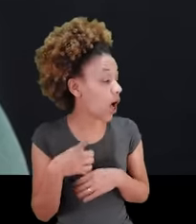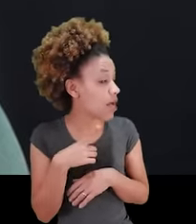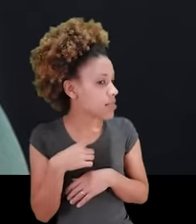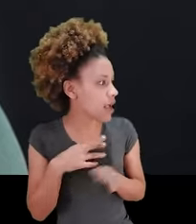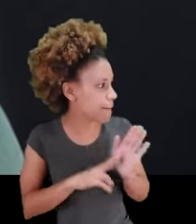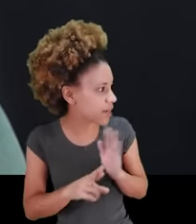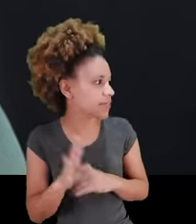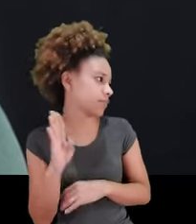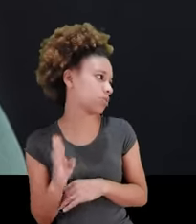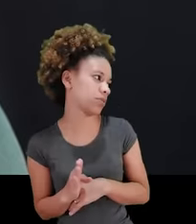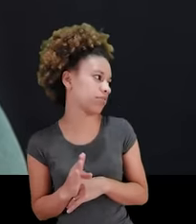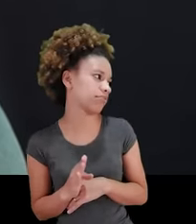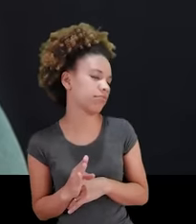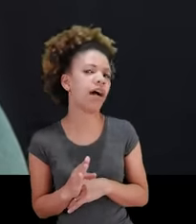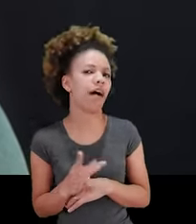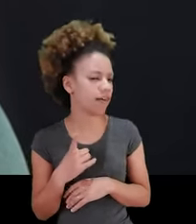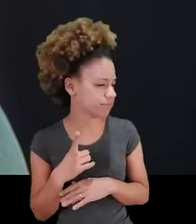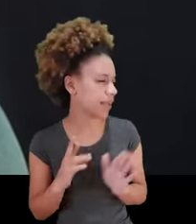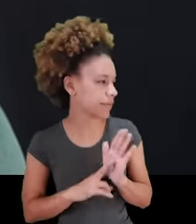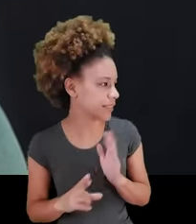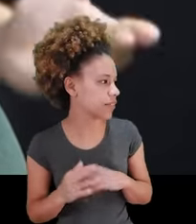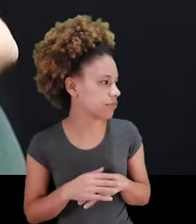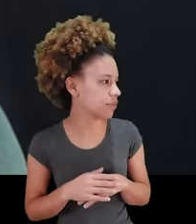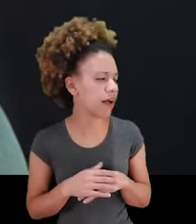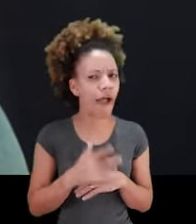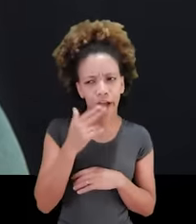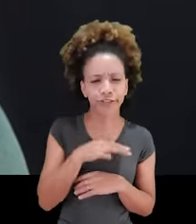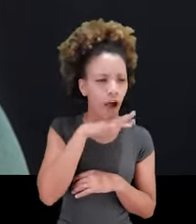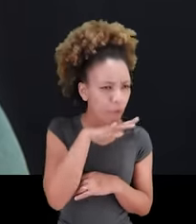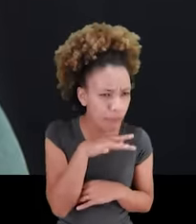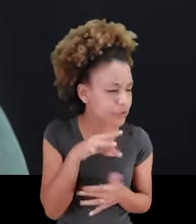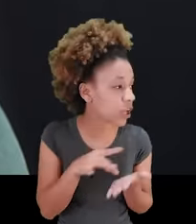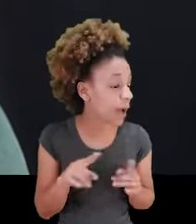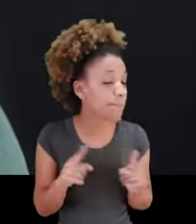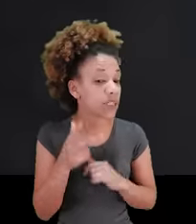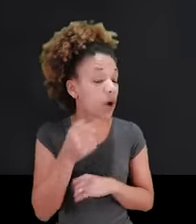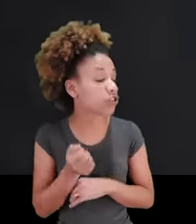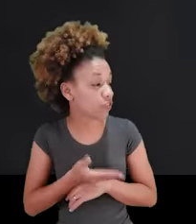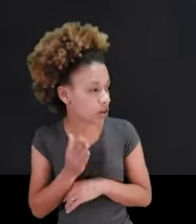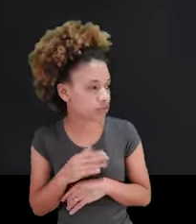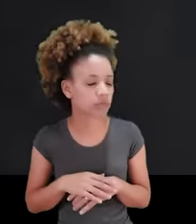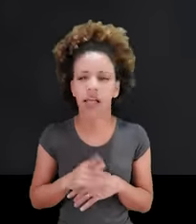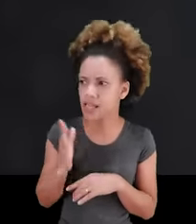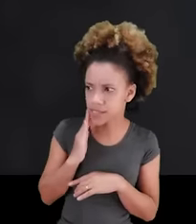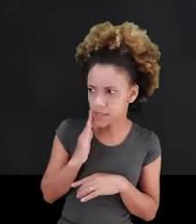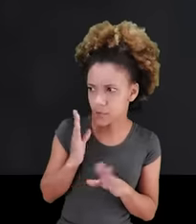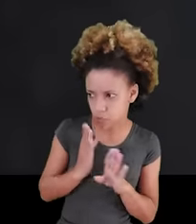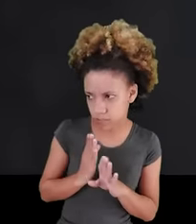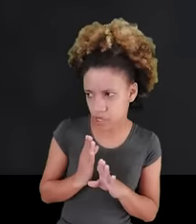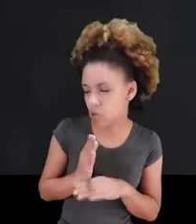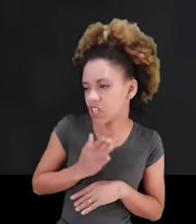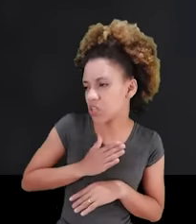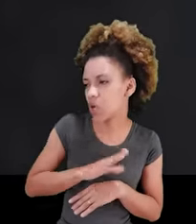brasileiro. Então, ela representa muito o Brasil, não tenho o que falar. Ela representa o Brasil. Você pode odiar a Anitta, achar ela ruim, eu acho ela foda porque ela tem uma e coisa... E mesmo aqueles que não... Exato, como tu dizes, mesmo aqueles que